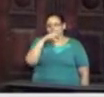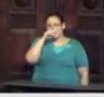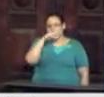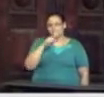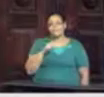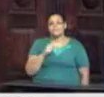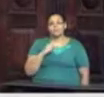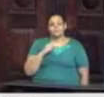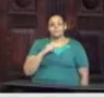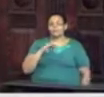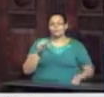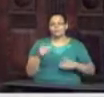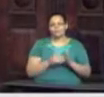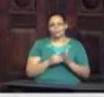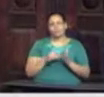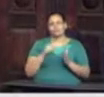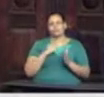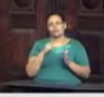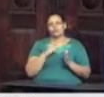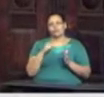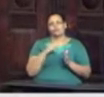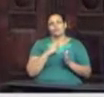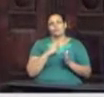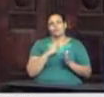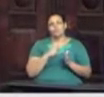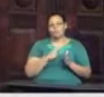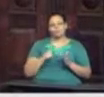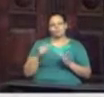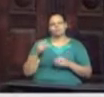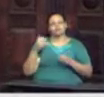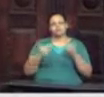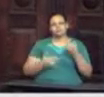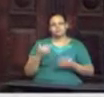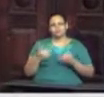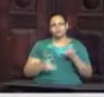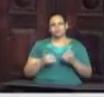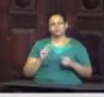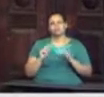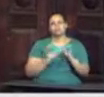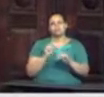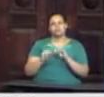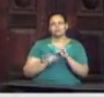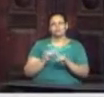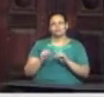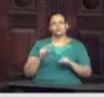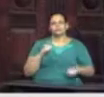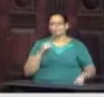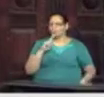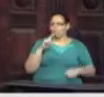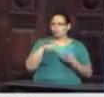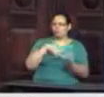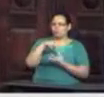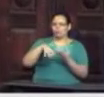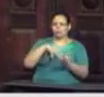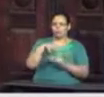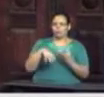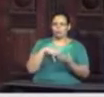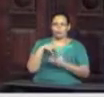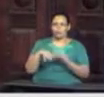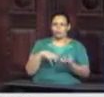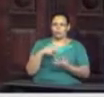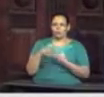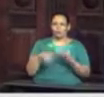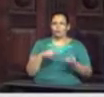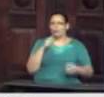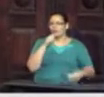todos eles têm afirmado ultimamente que não estão em greve, estão